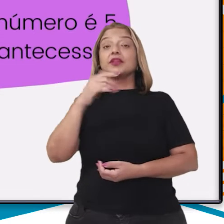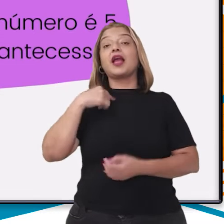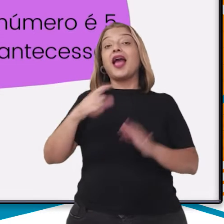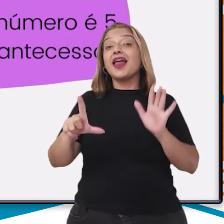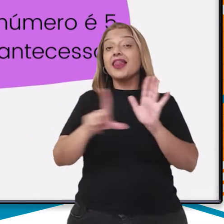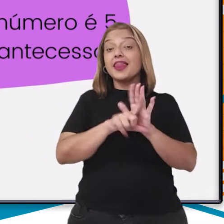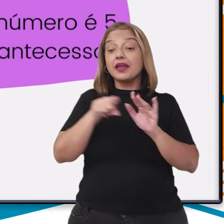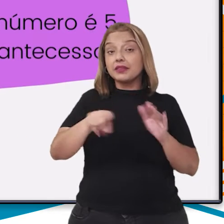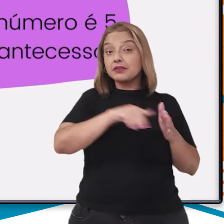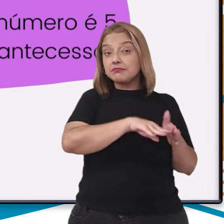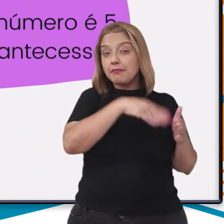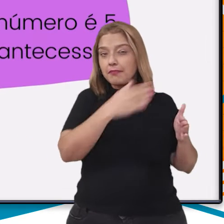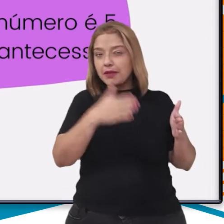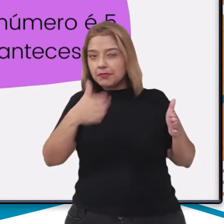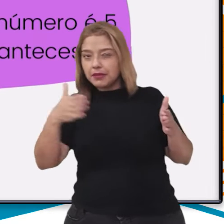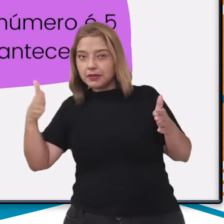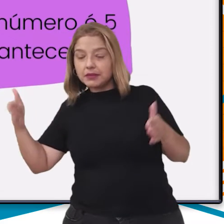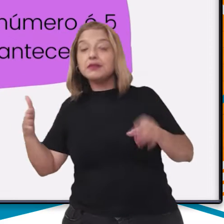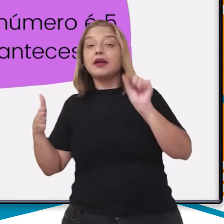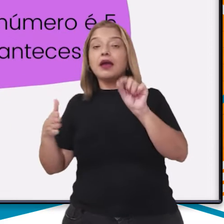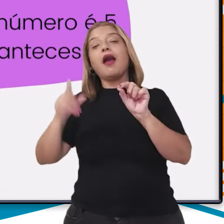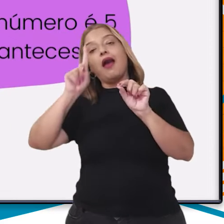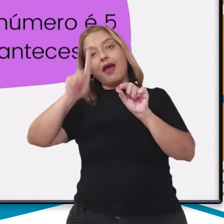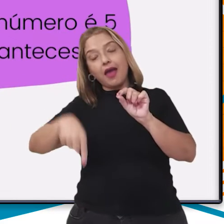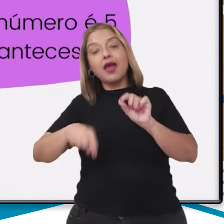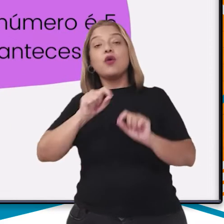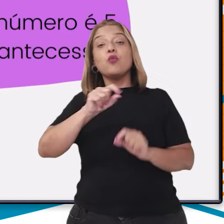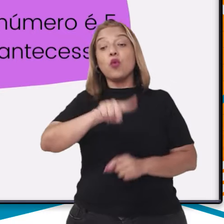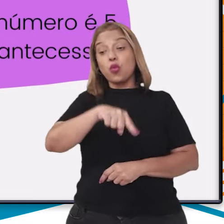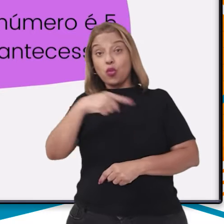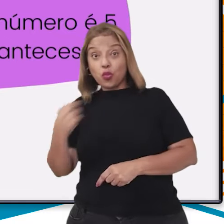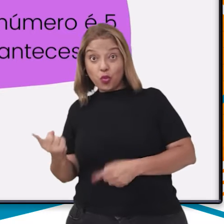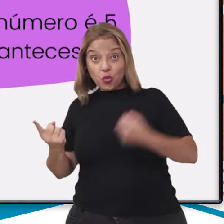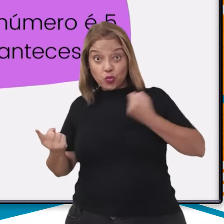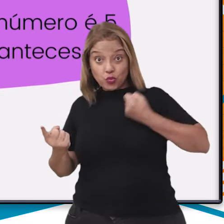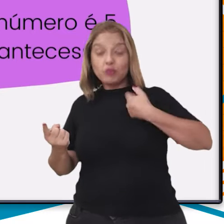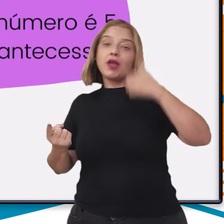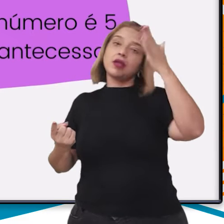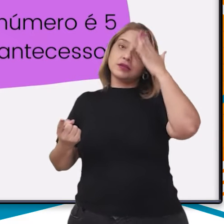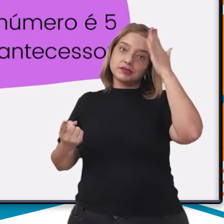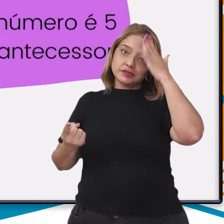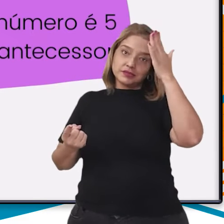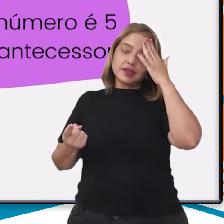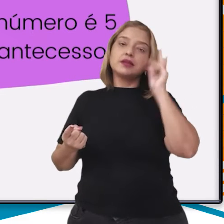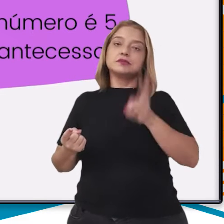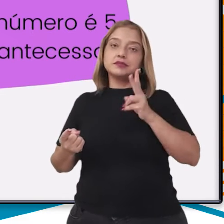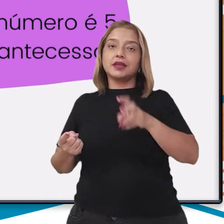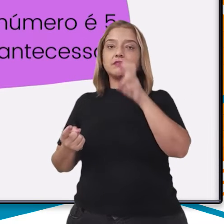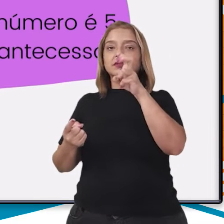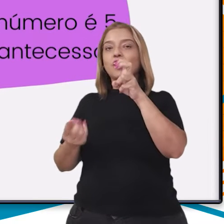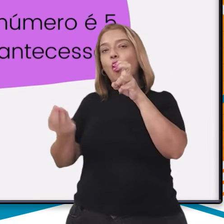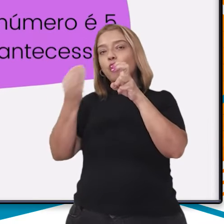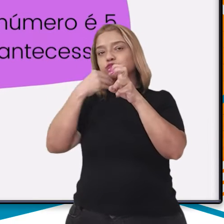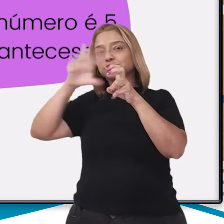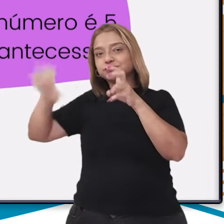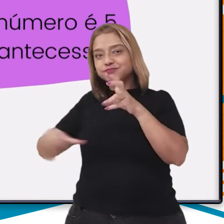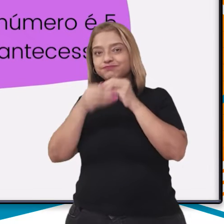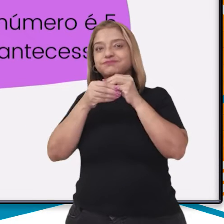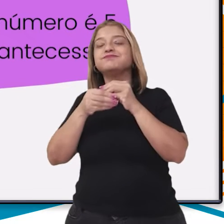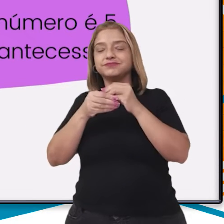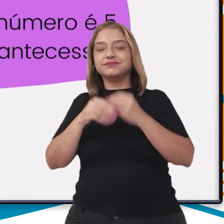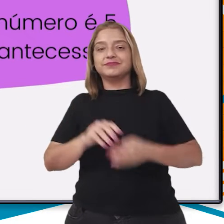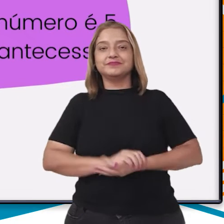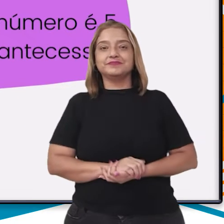a lei de ocorrência dessa sequência é que o próximo número tem sempre 5 unidades a mais do que o